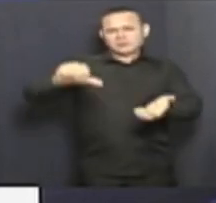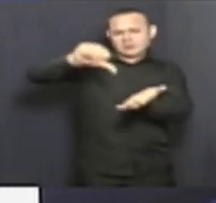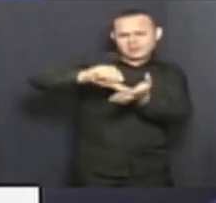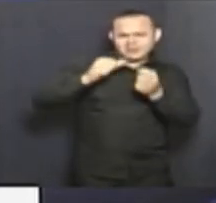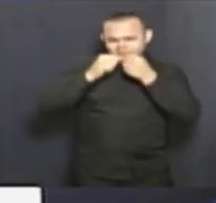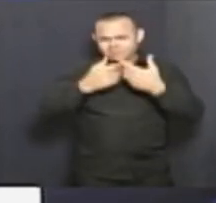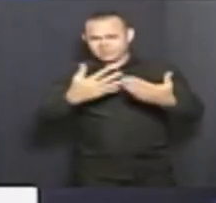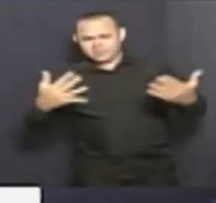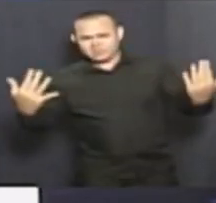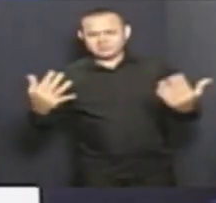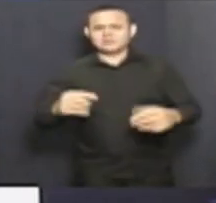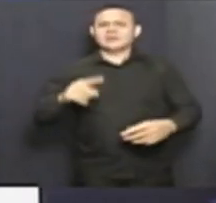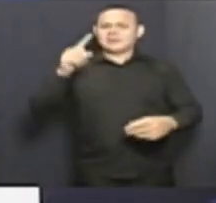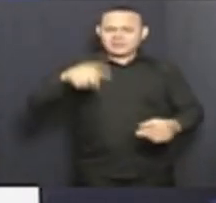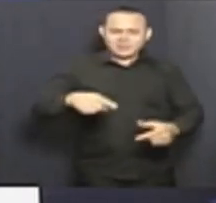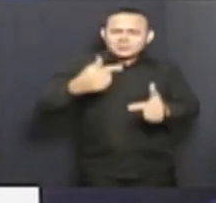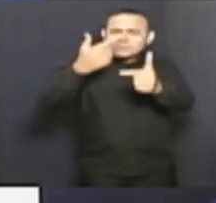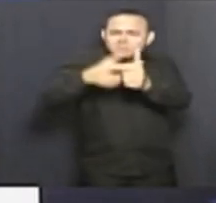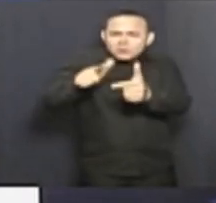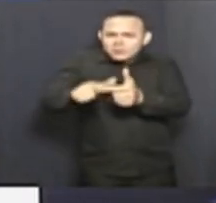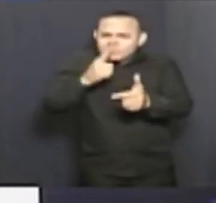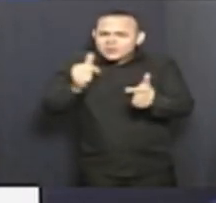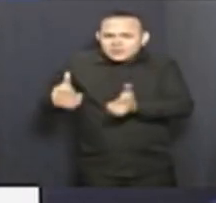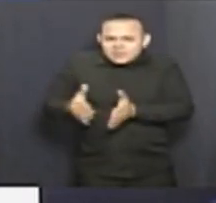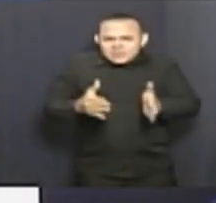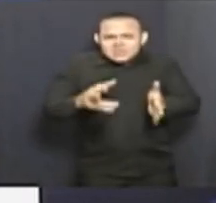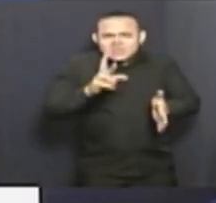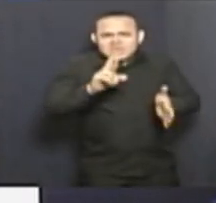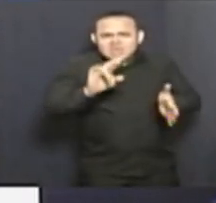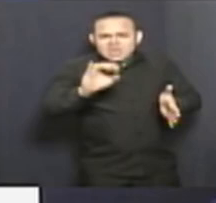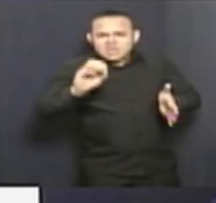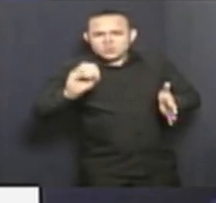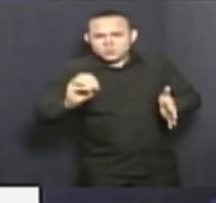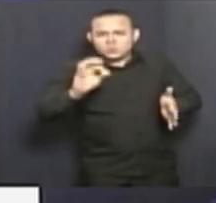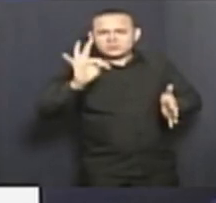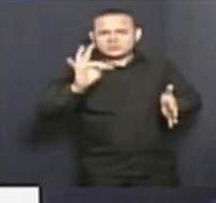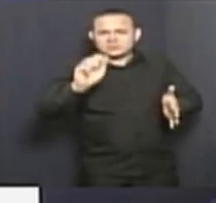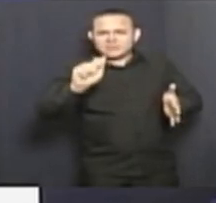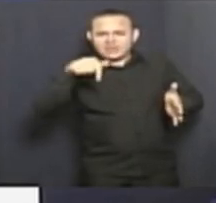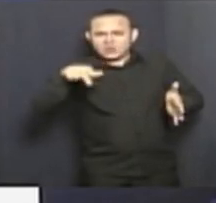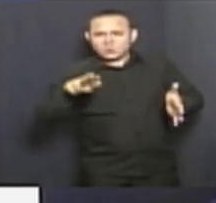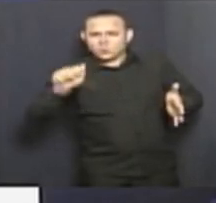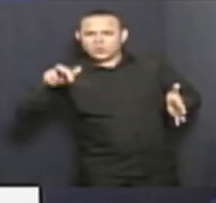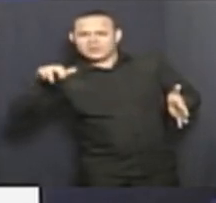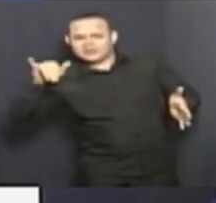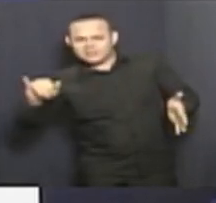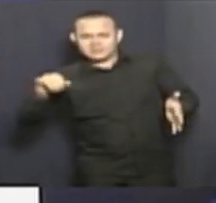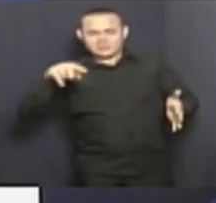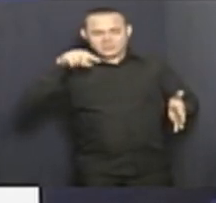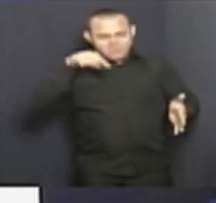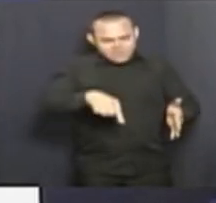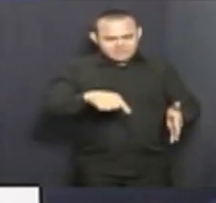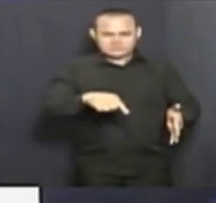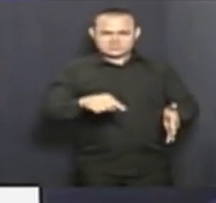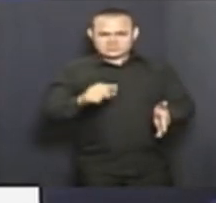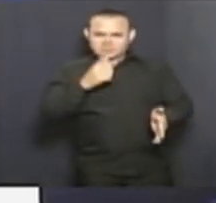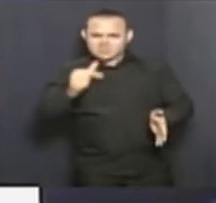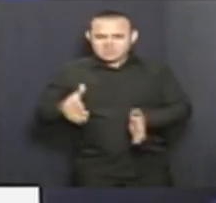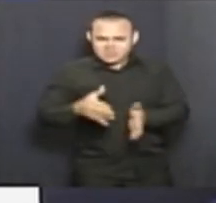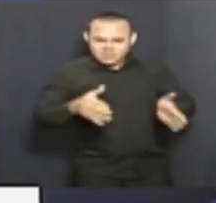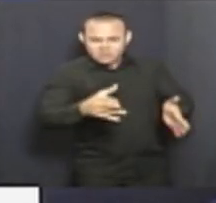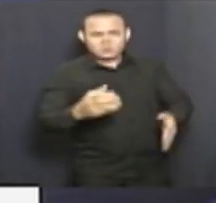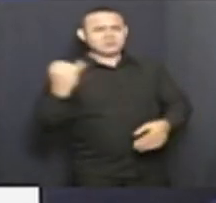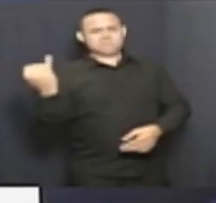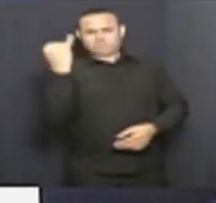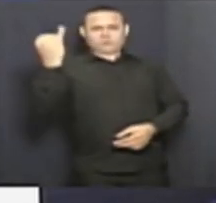do rio taquari e oeste é fundamental para o nosso pantanal na sua formação então eu